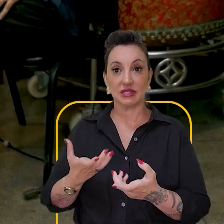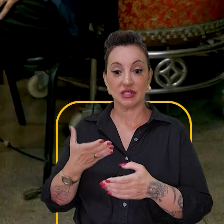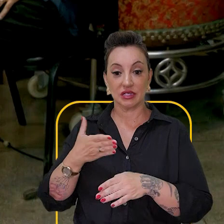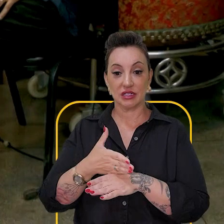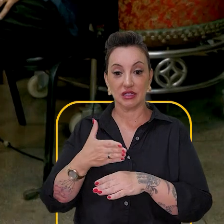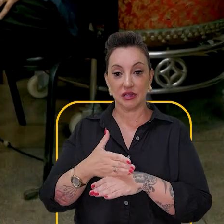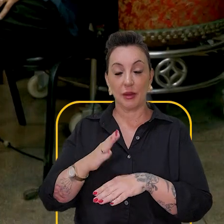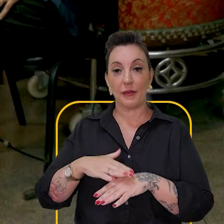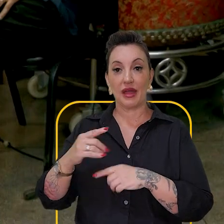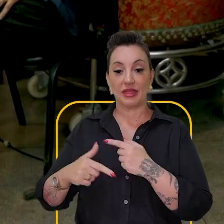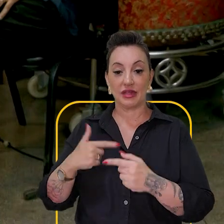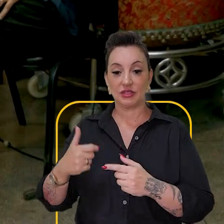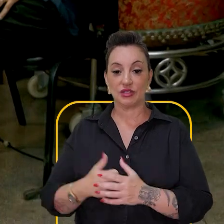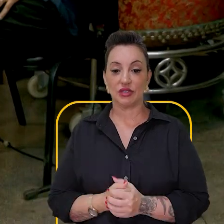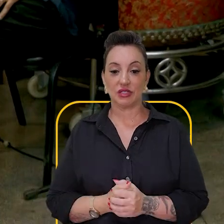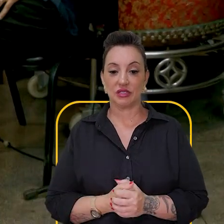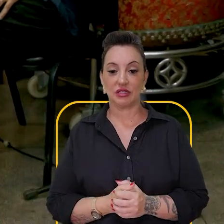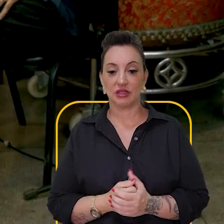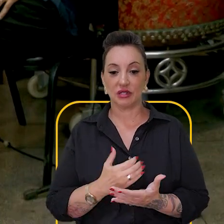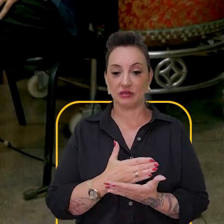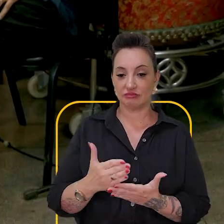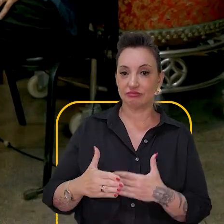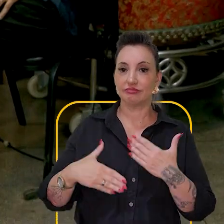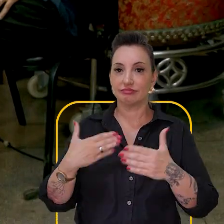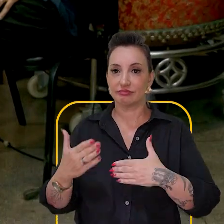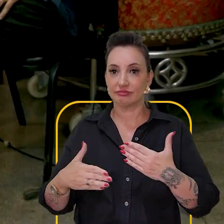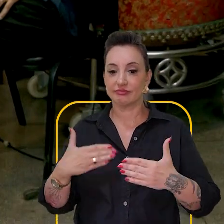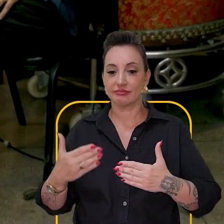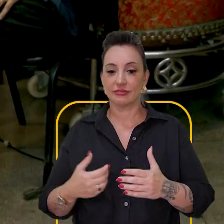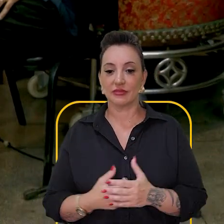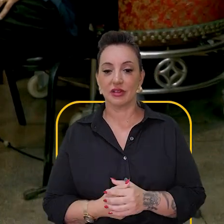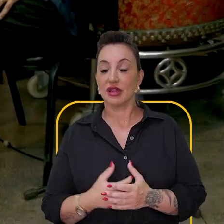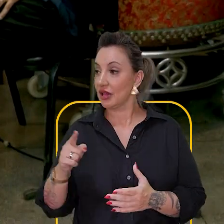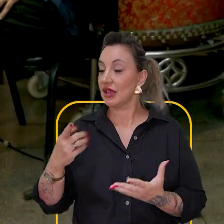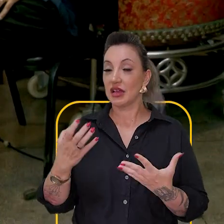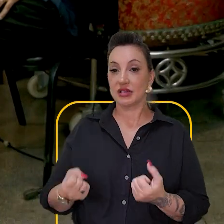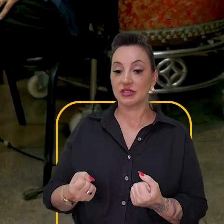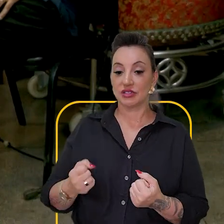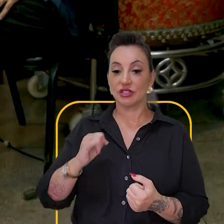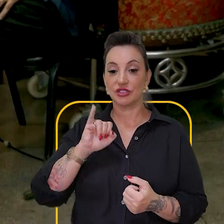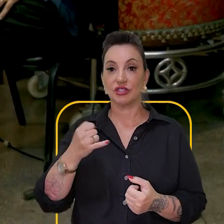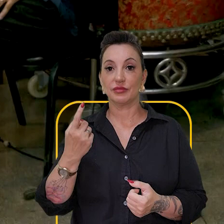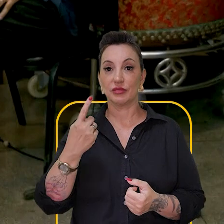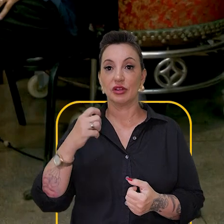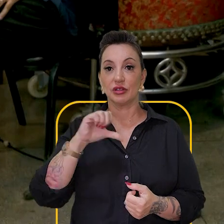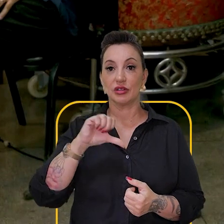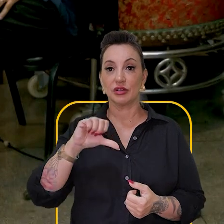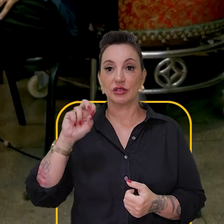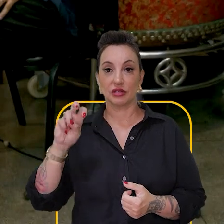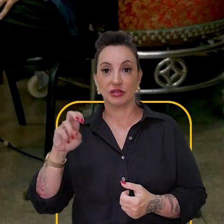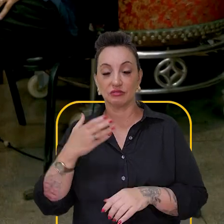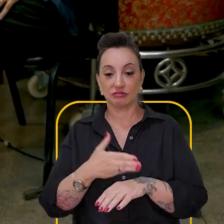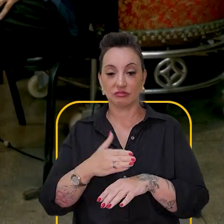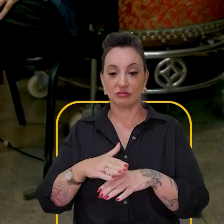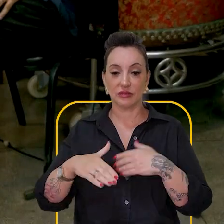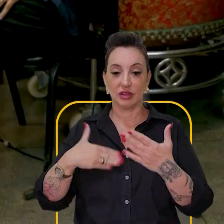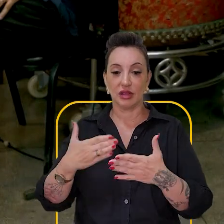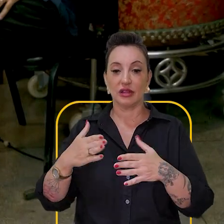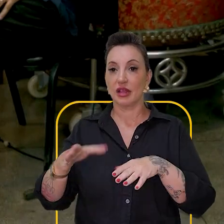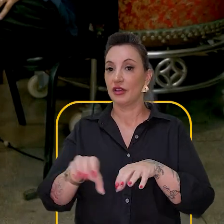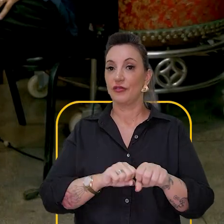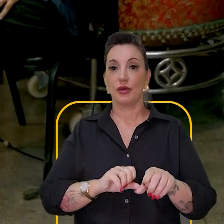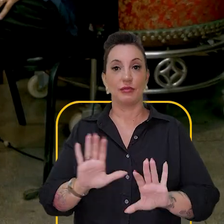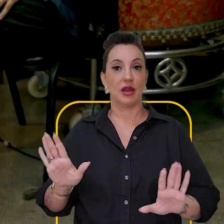o chaulin do Norte por ser um estilo tradicional eu queria fazer parte também de algo mais tradicional e aí comecei aí quando ele